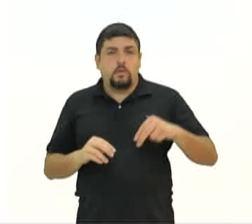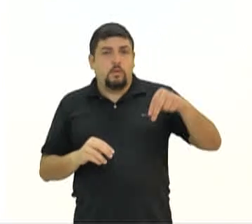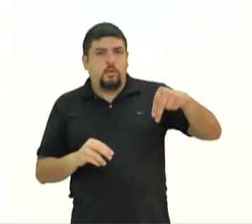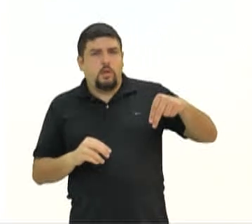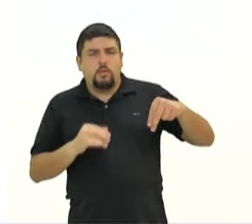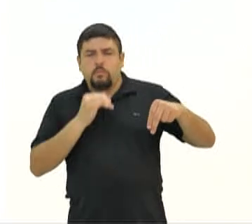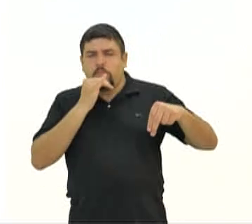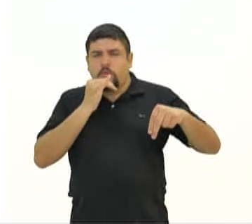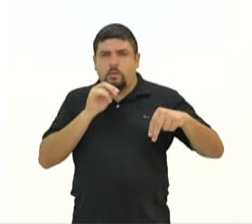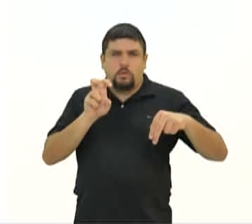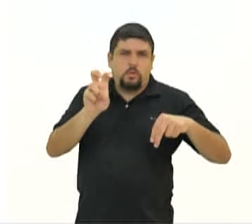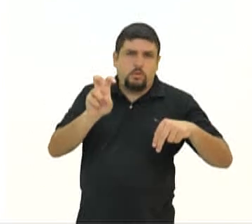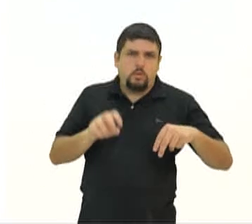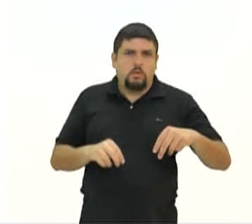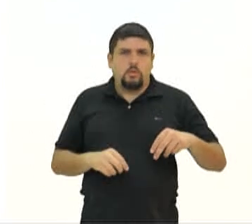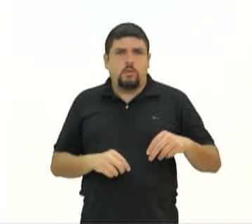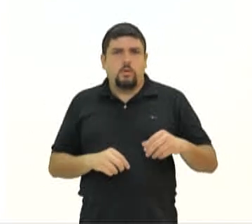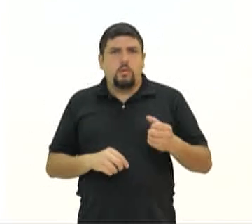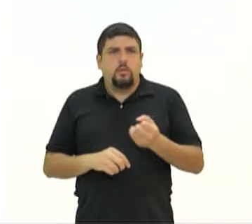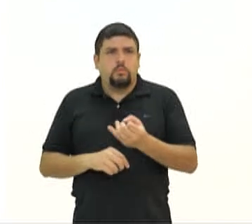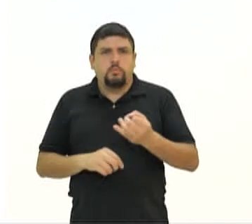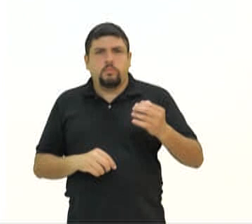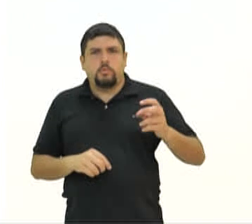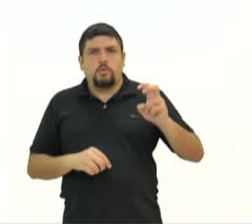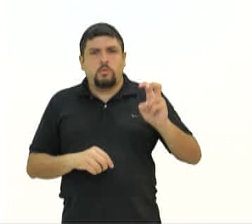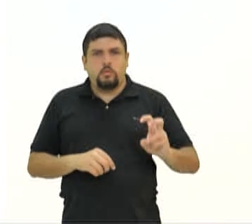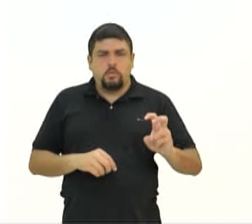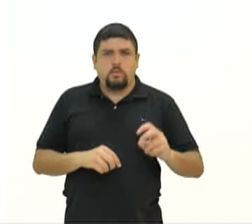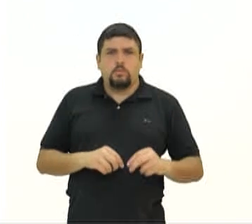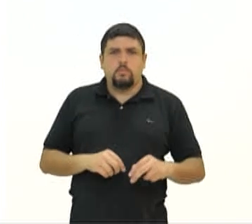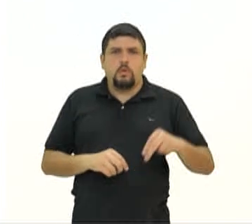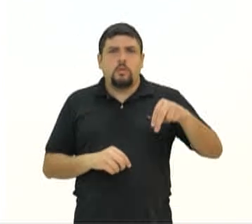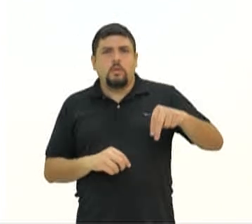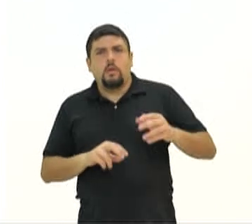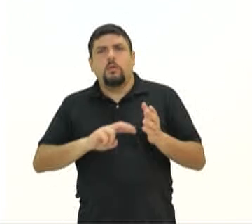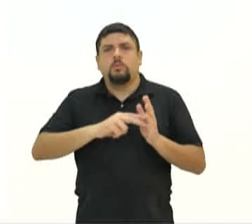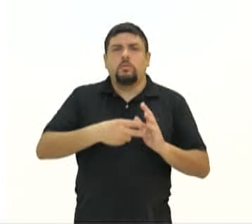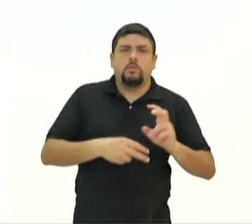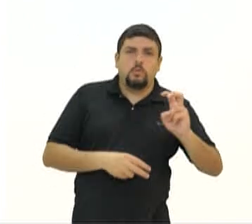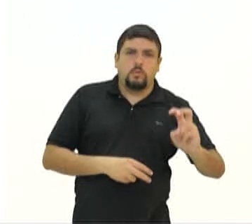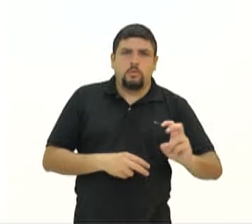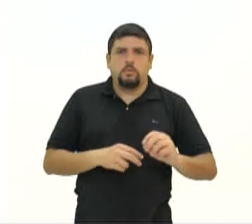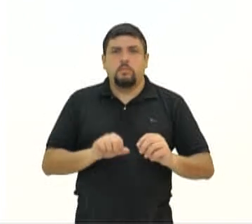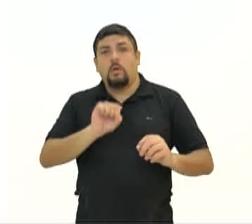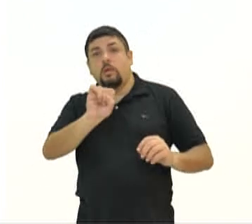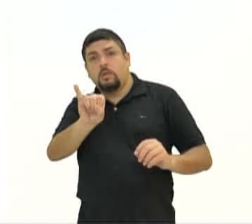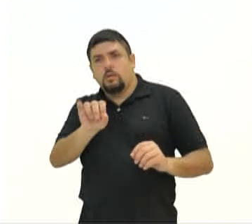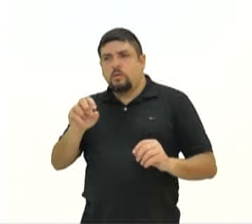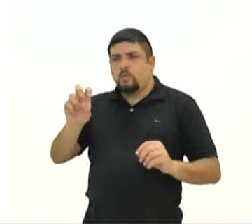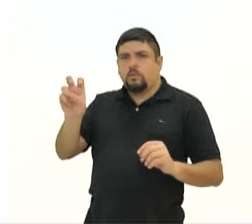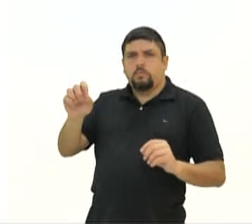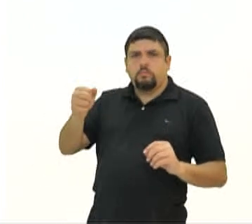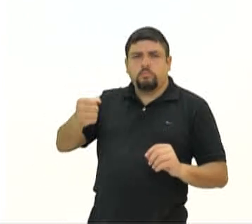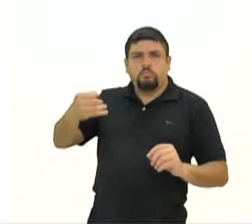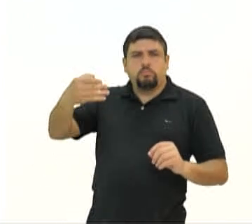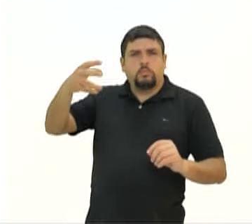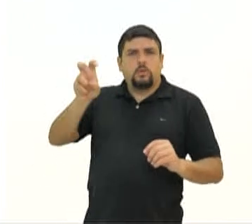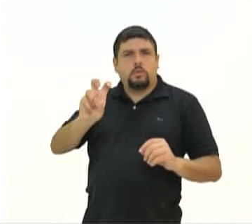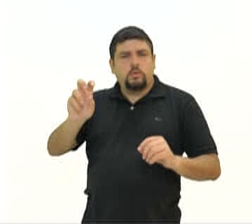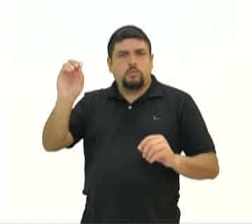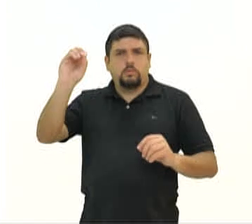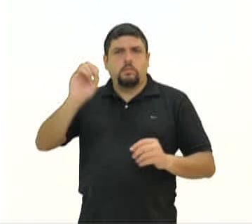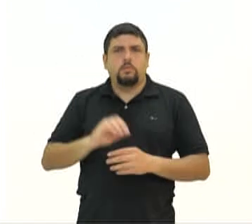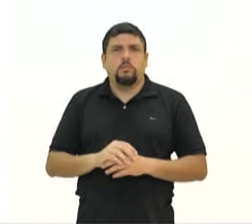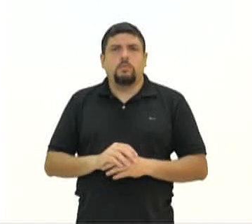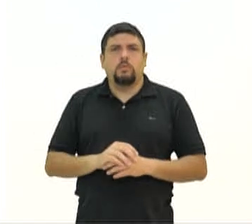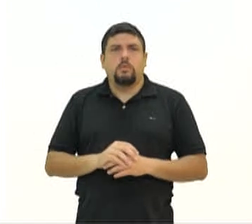5, o coeficiente seria do grau 5. Ou seja, cada um tem o seu valor expresso. Se ele não tiver constado lá no